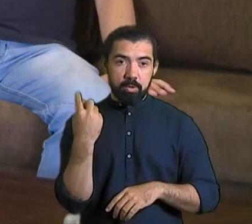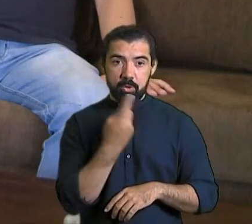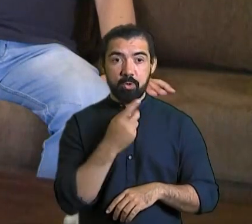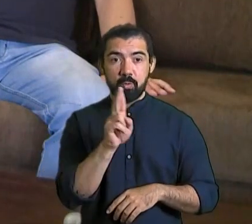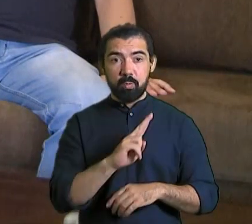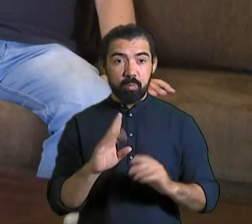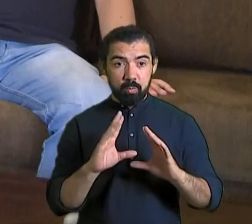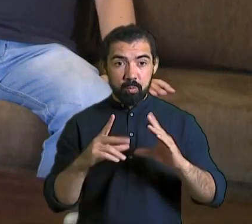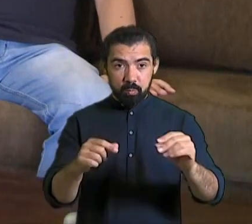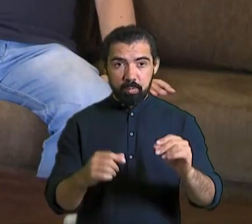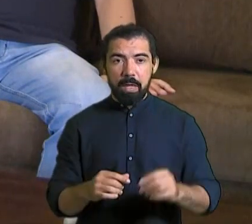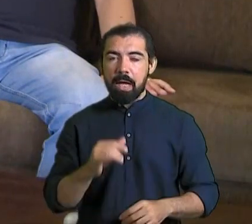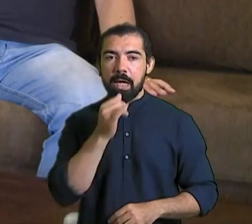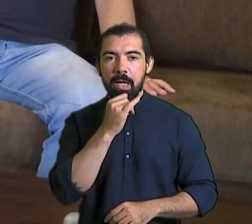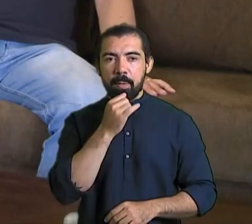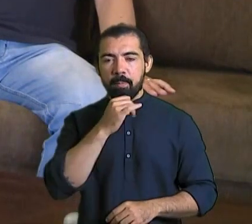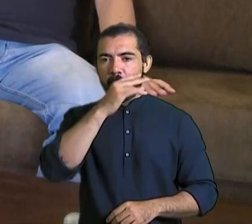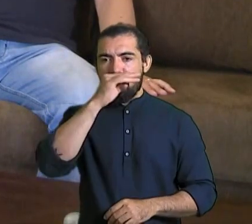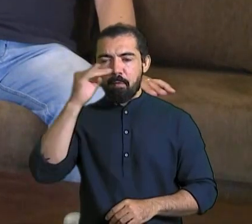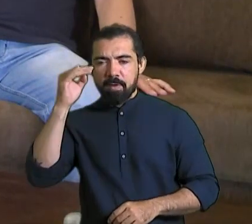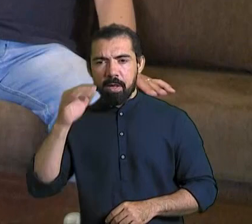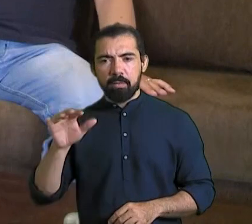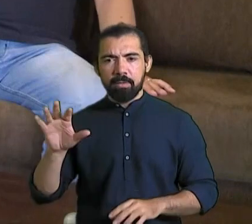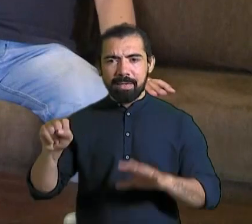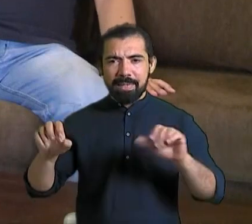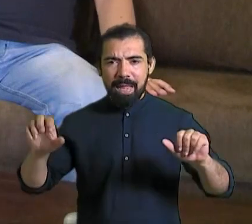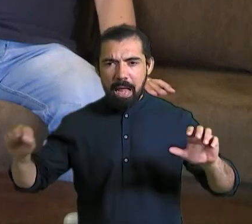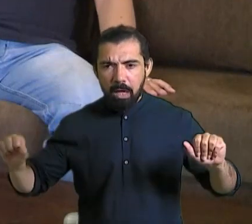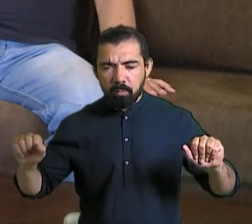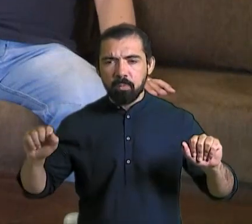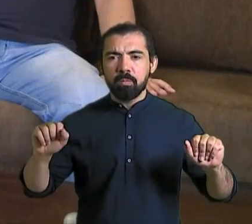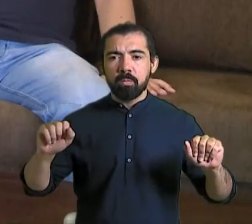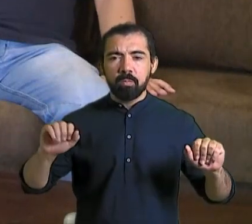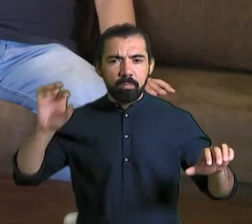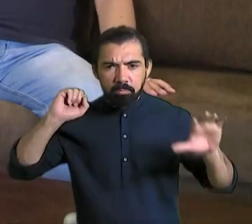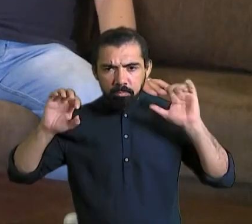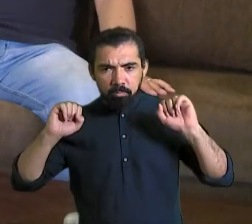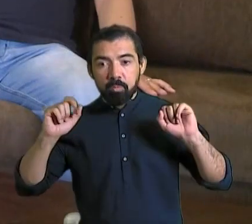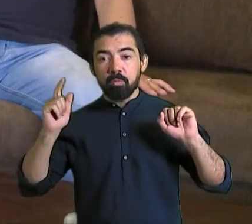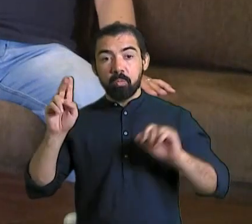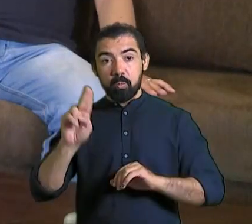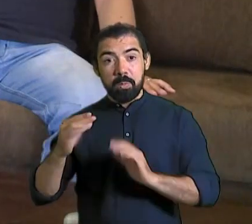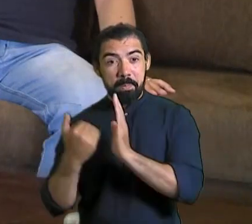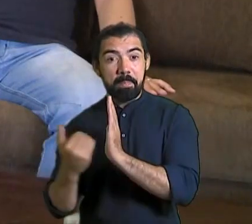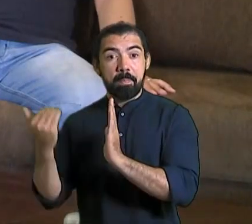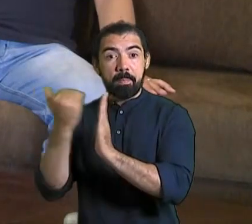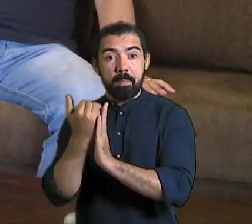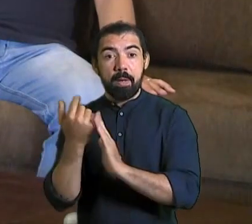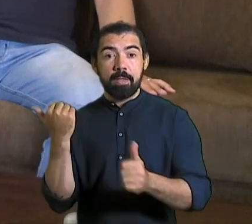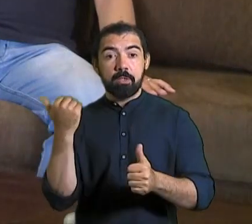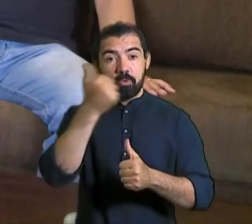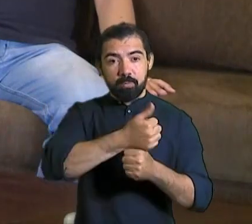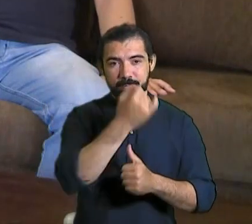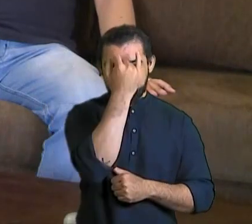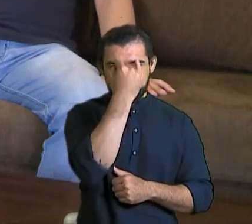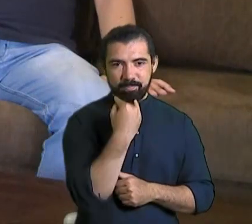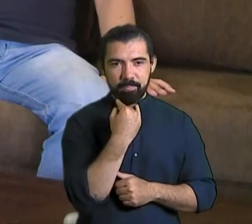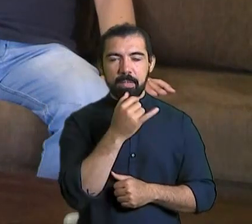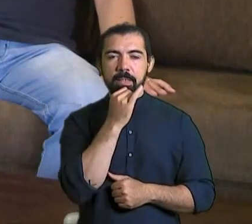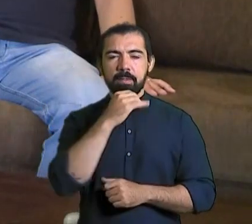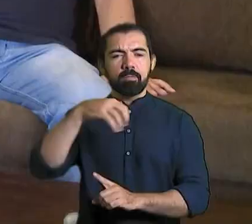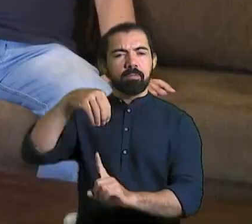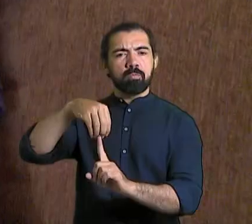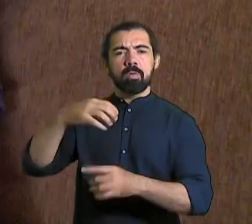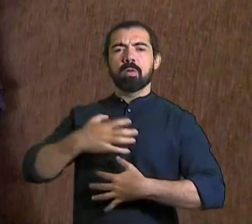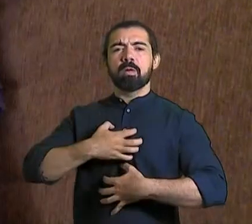todos, né? O olfato, o tato, a audição, todos os outros sentidos a gente usa para compensar a ausência da visão. Então, a gente identifica a parada do ônibus da mesma